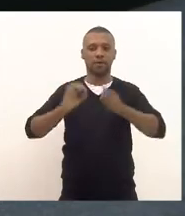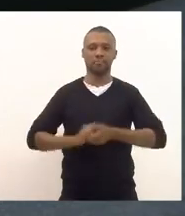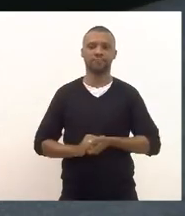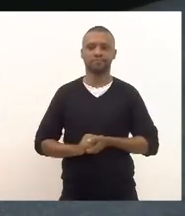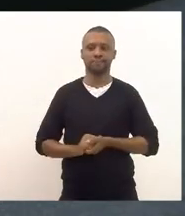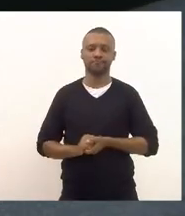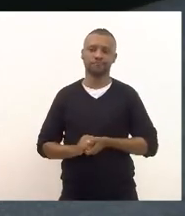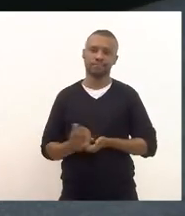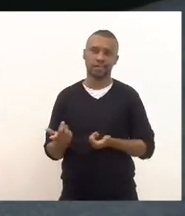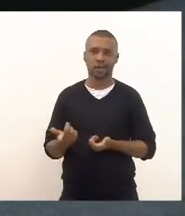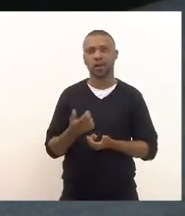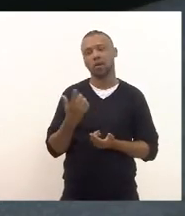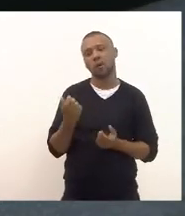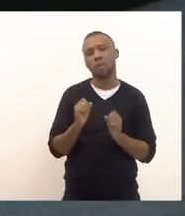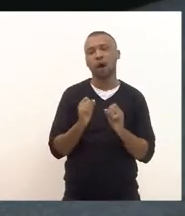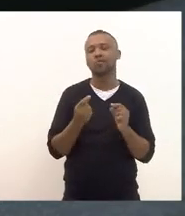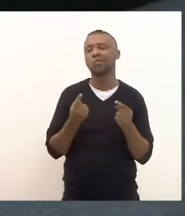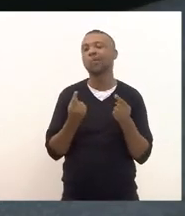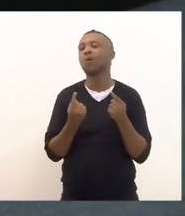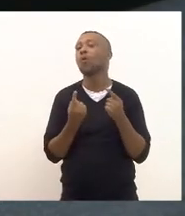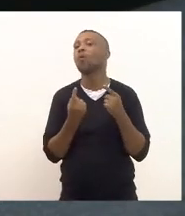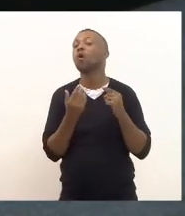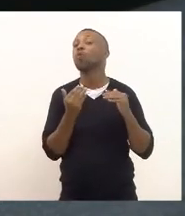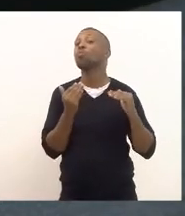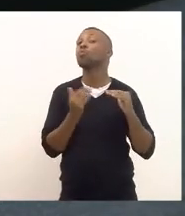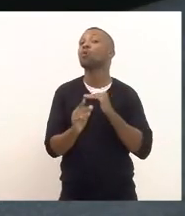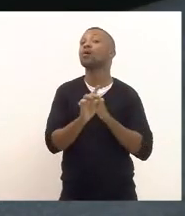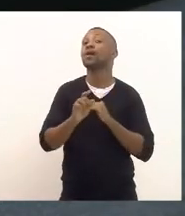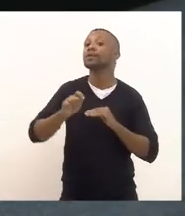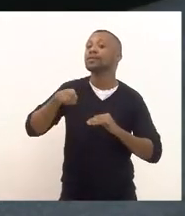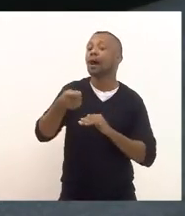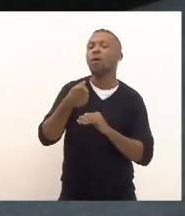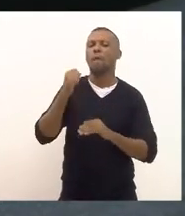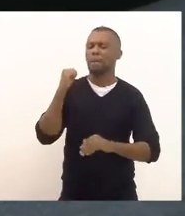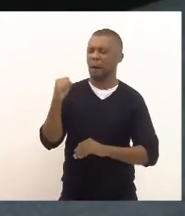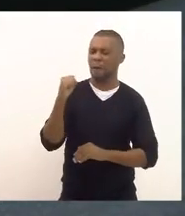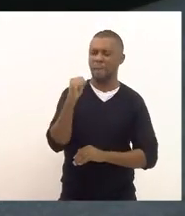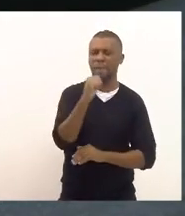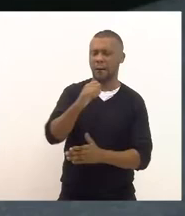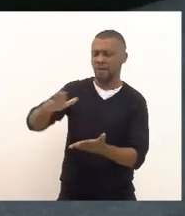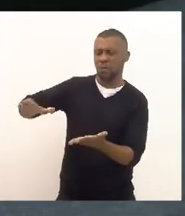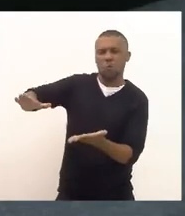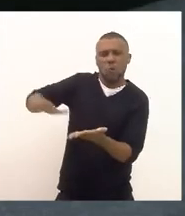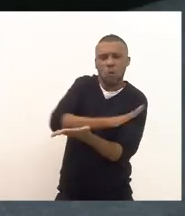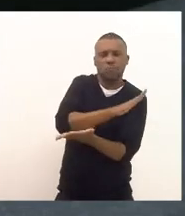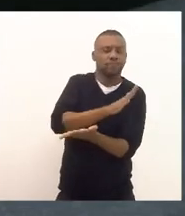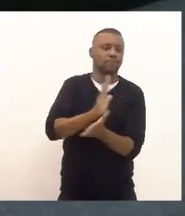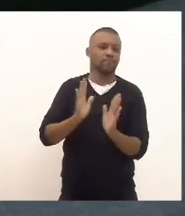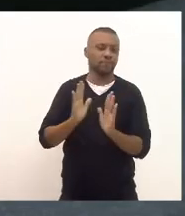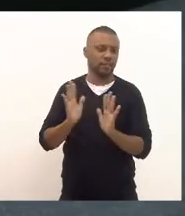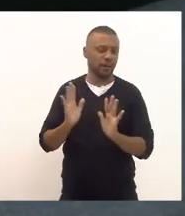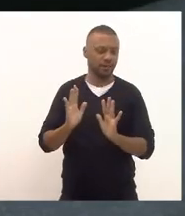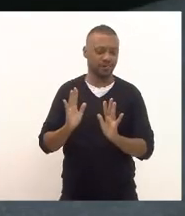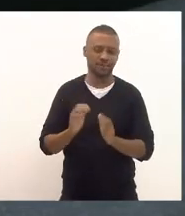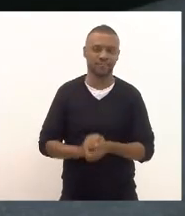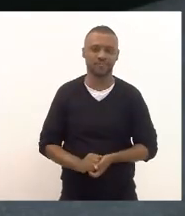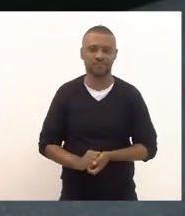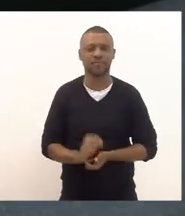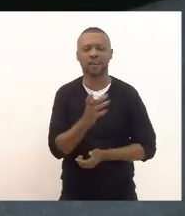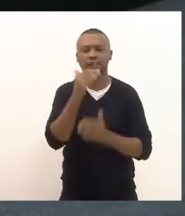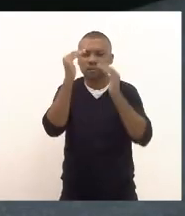podia deixar de contrapor a palavra chacina que você silêncio acabou de colocar e quero fazer com muito respeitosamente